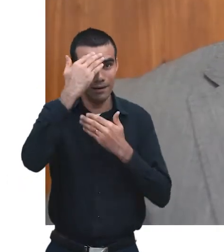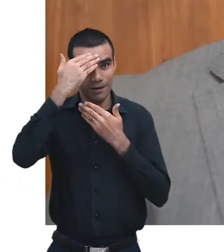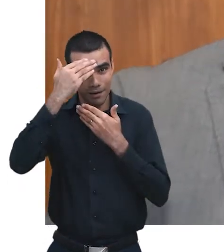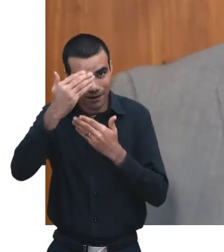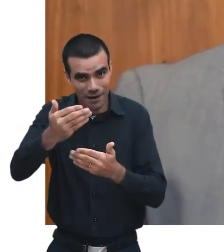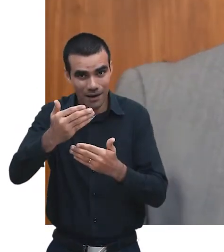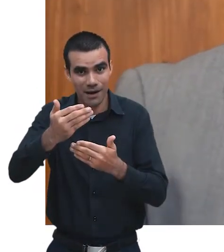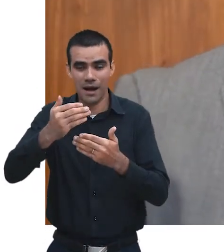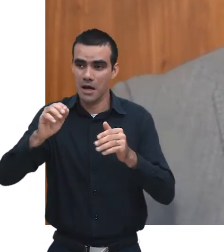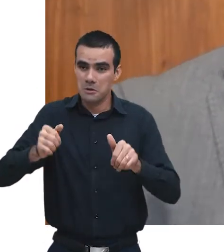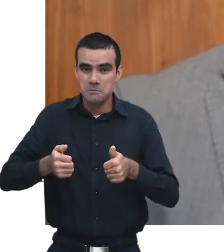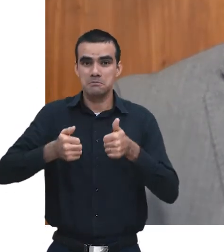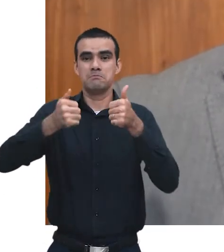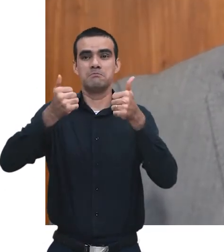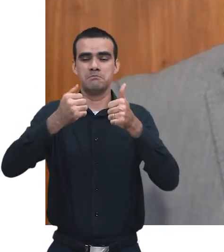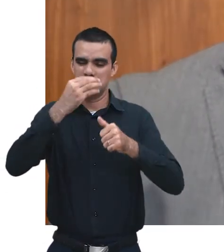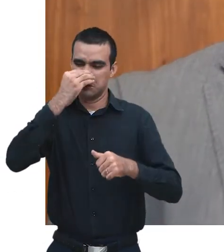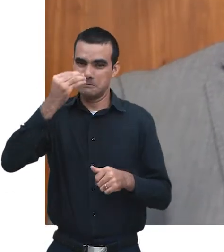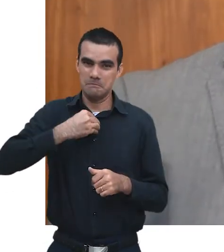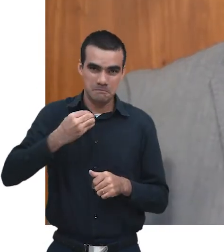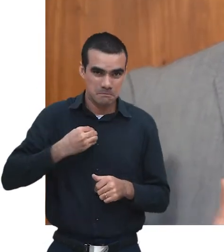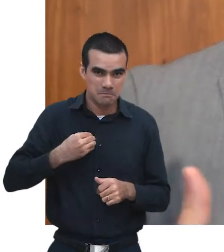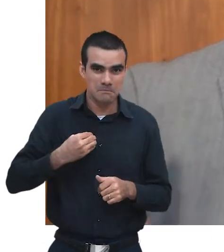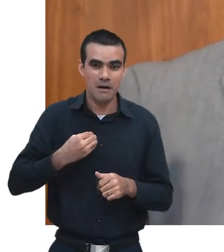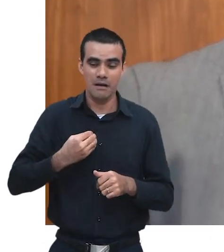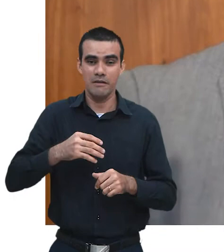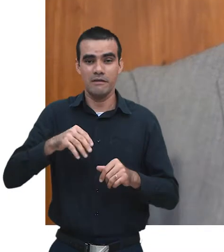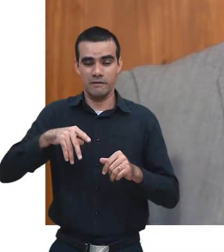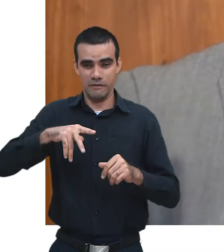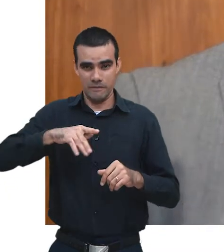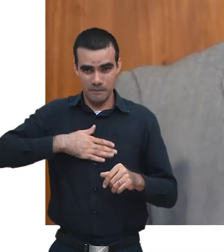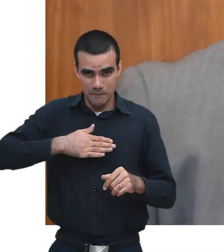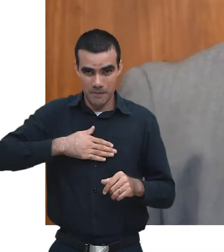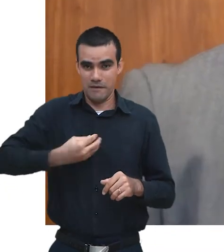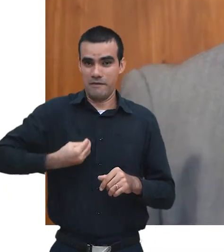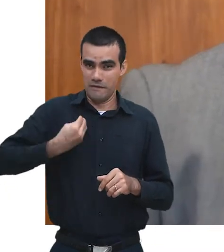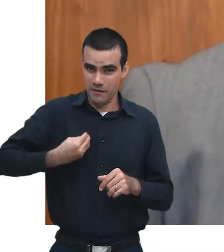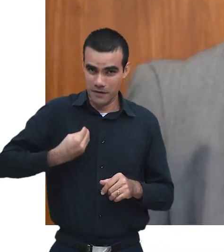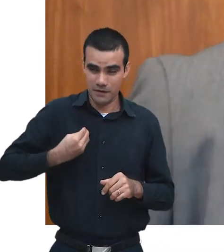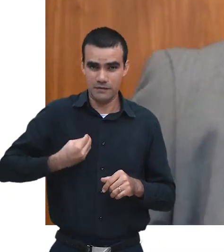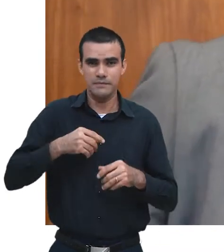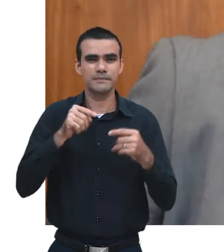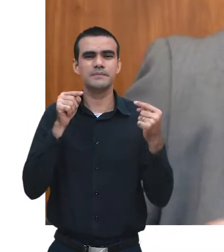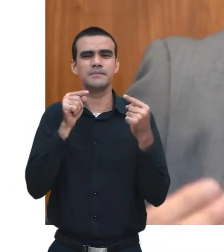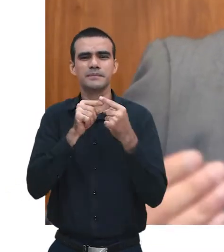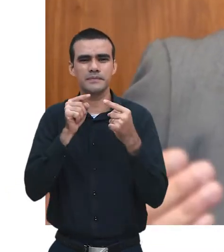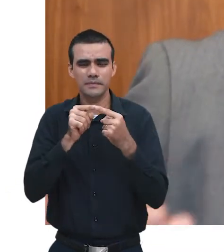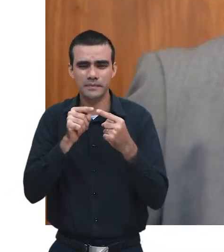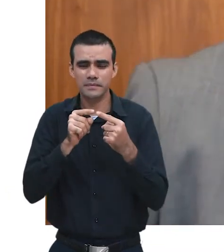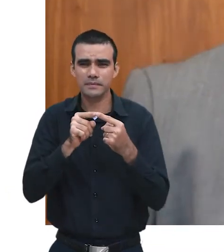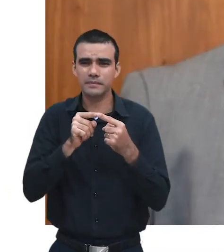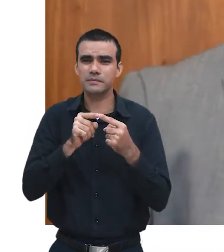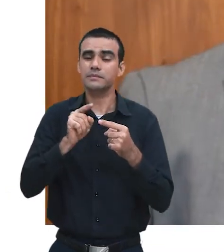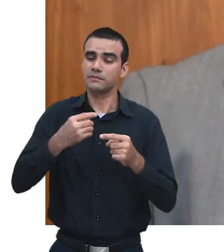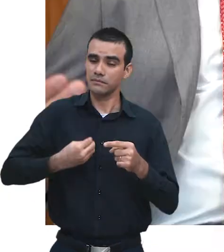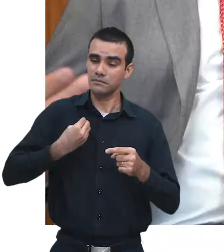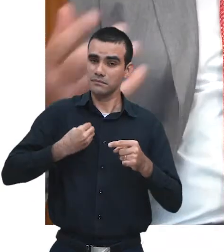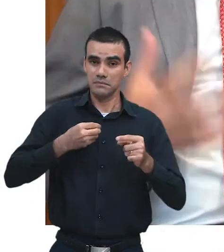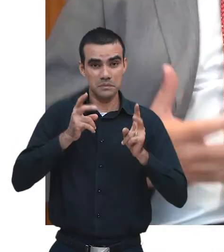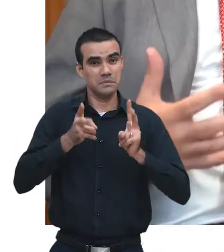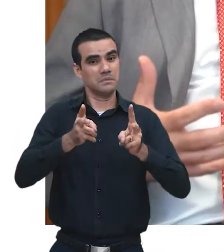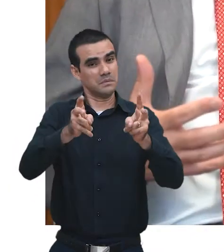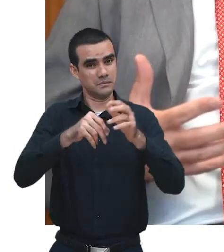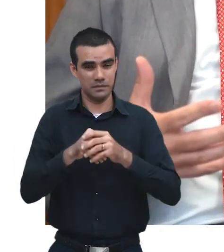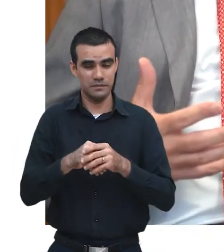gratidão, otimismo, altruísmo, propósito de vida, e isso tem implicação no aumento de sobrevida.